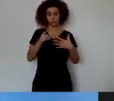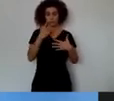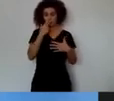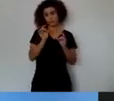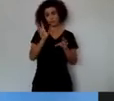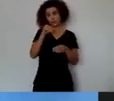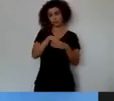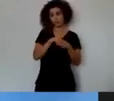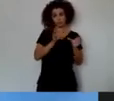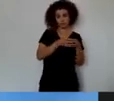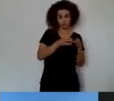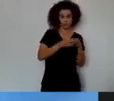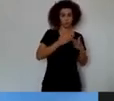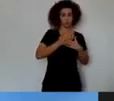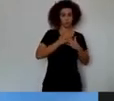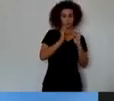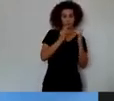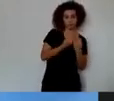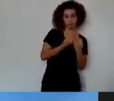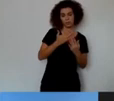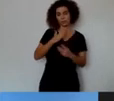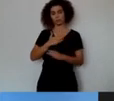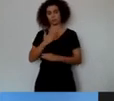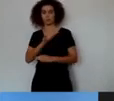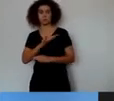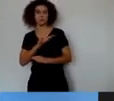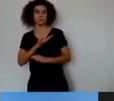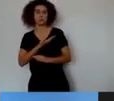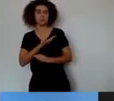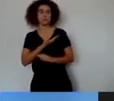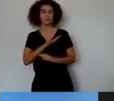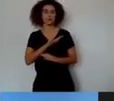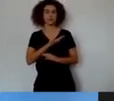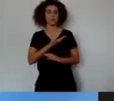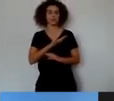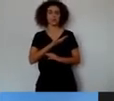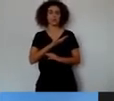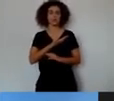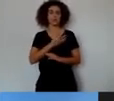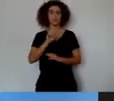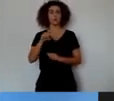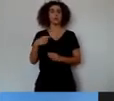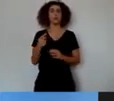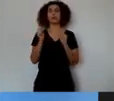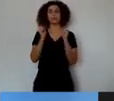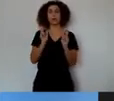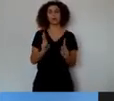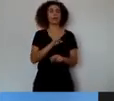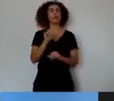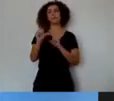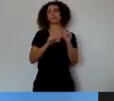gente circula. Isso não vai mudar, tipo assim, amanhã pessoas negras vão tomar o poder e acabou, a gente vai ter, né, toda uma mudança ou